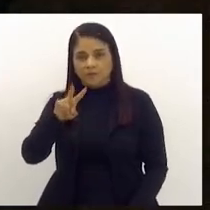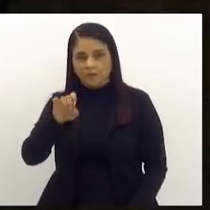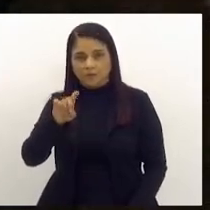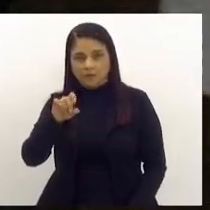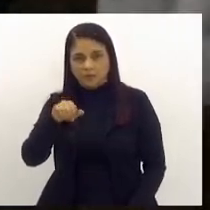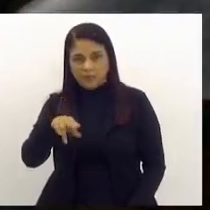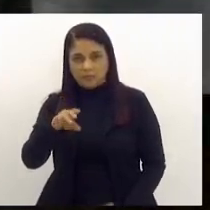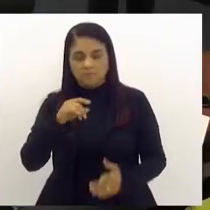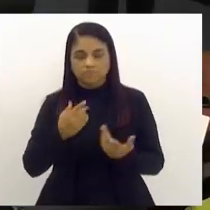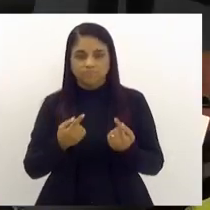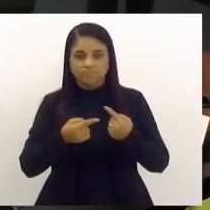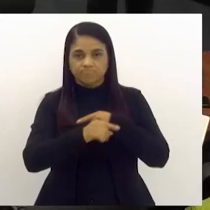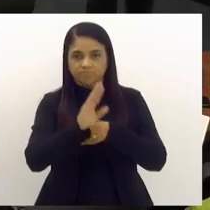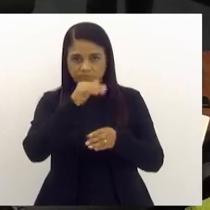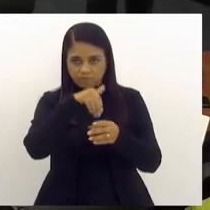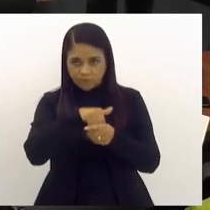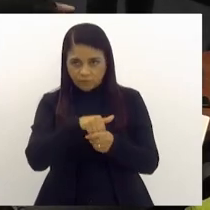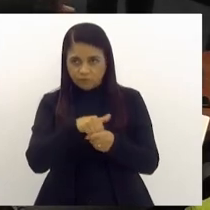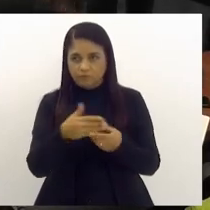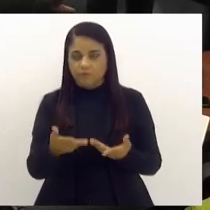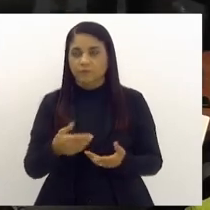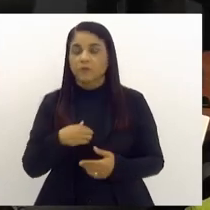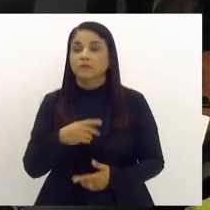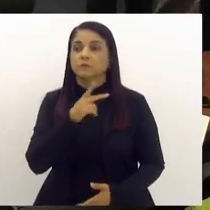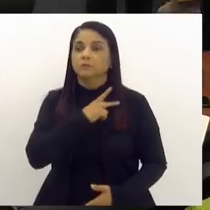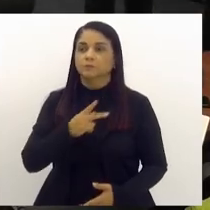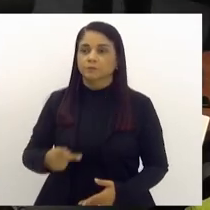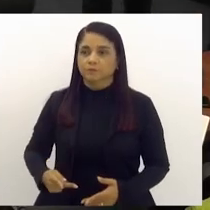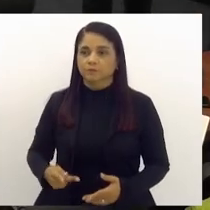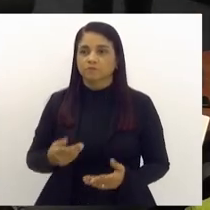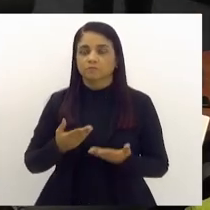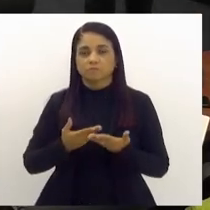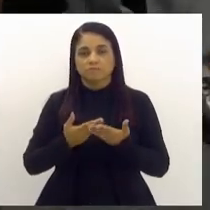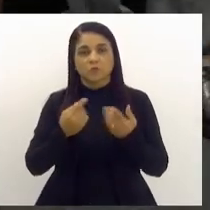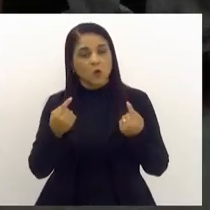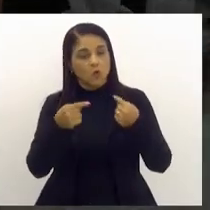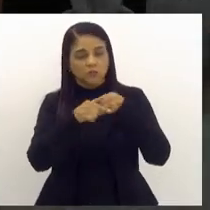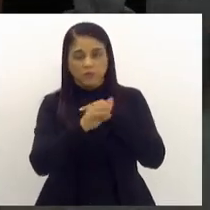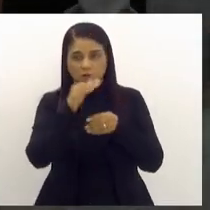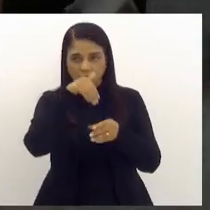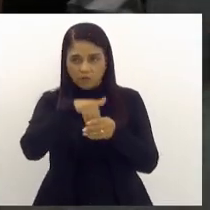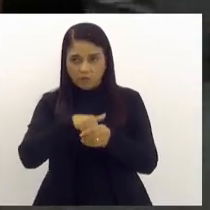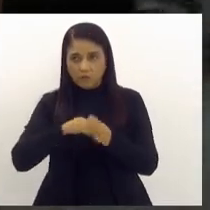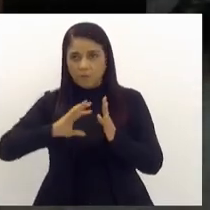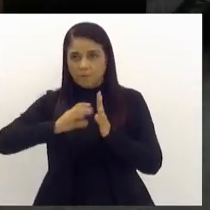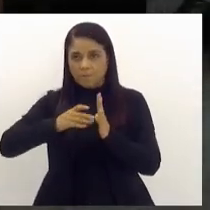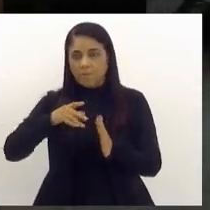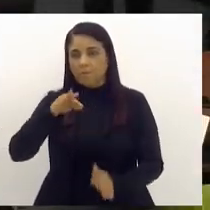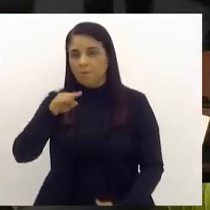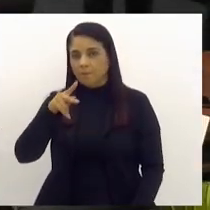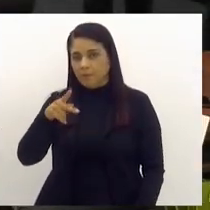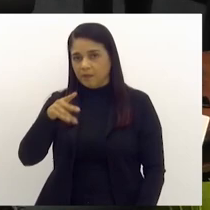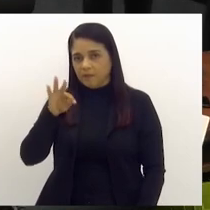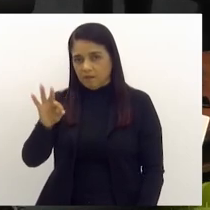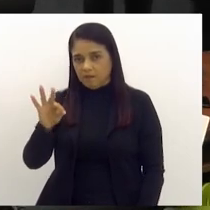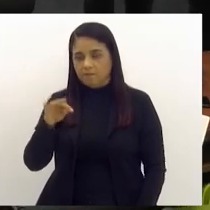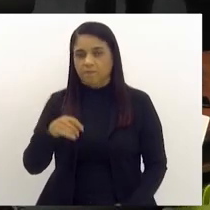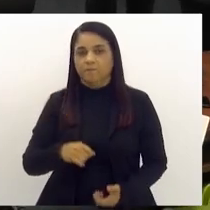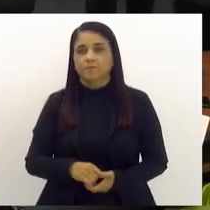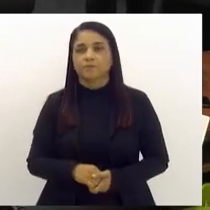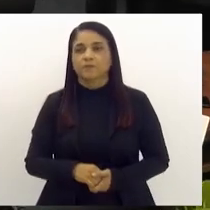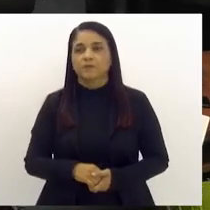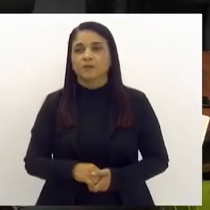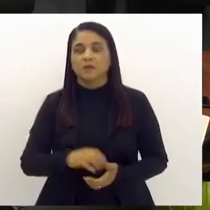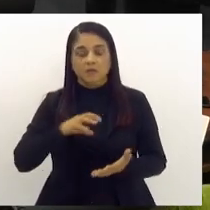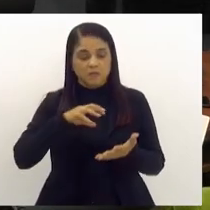matéria. Presidente, encaminhando voto contrário da bancada do PT. Presidente,